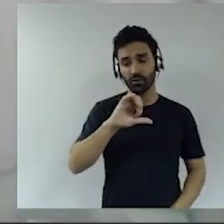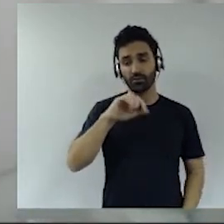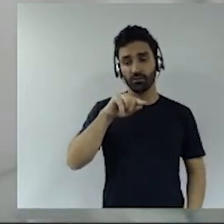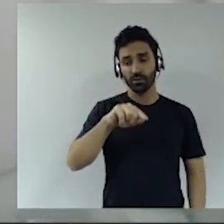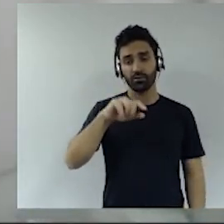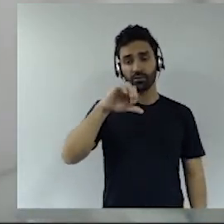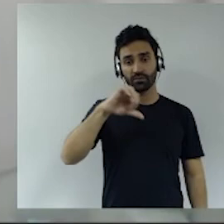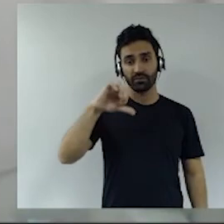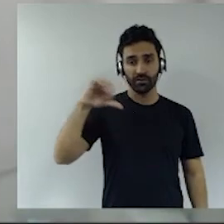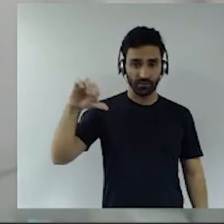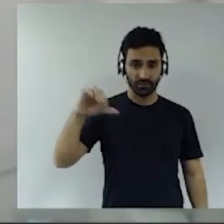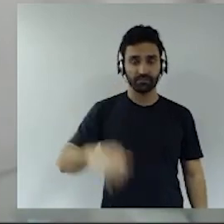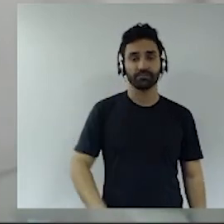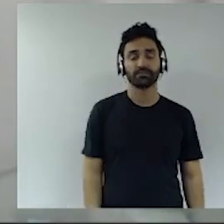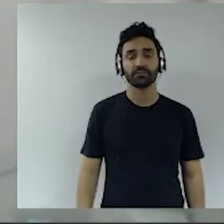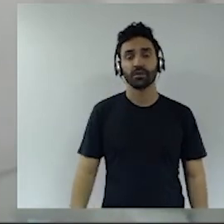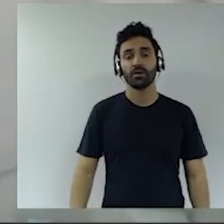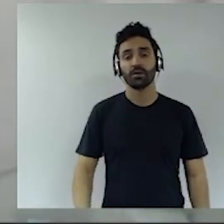9.999.